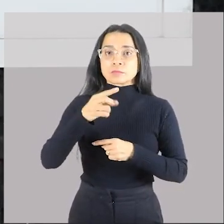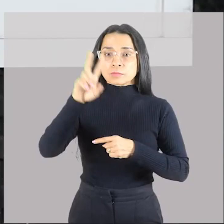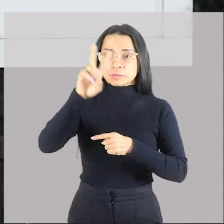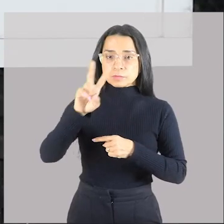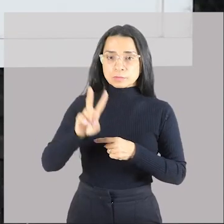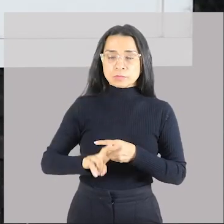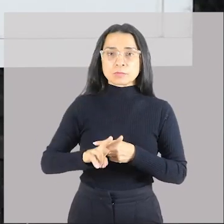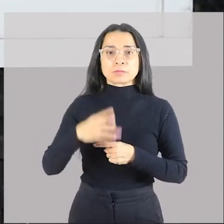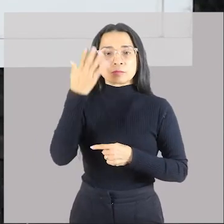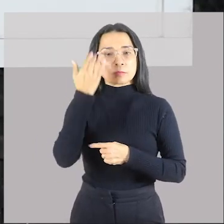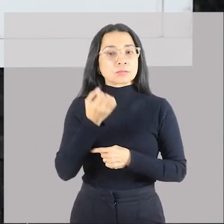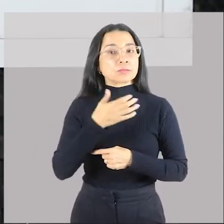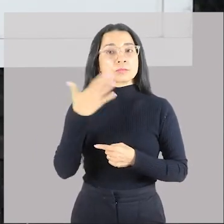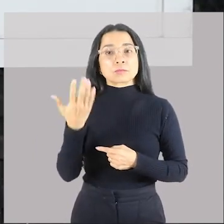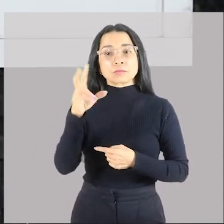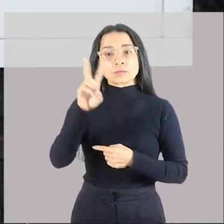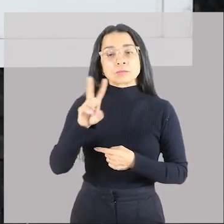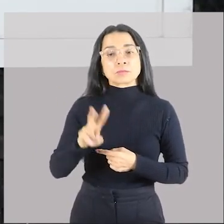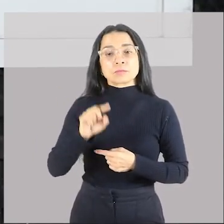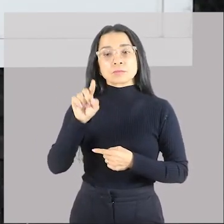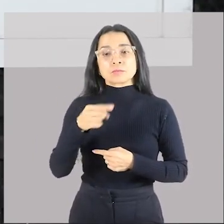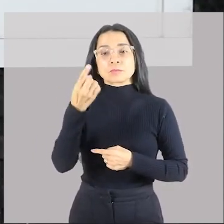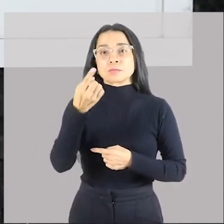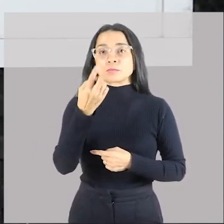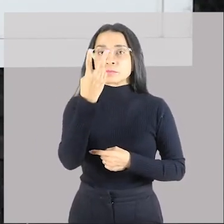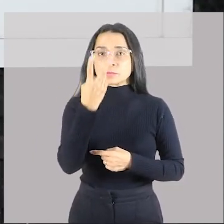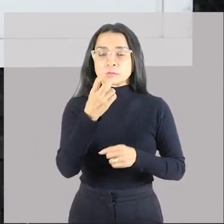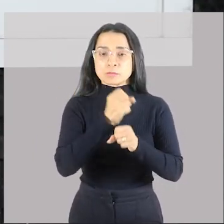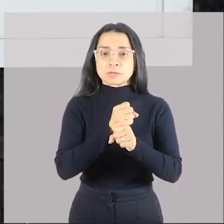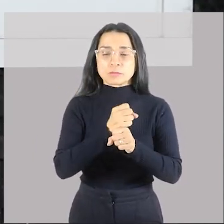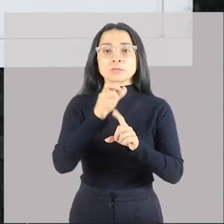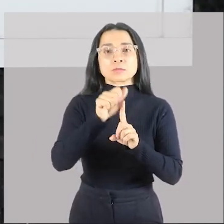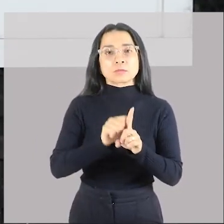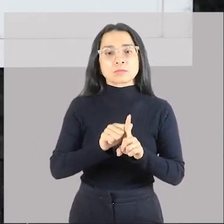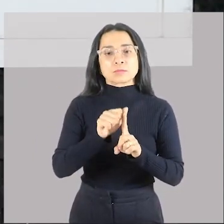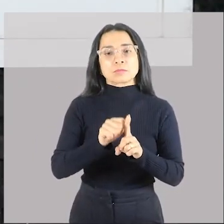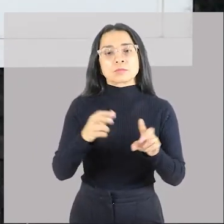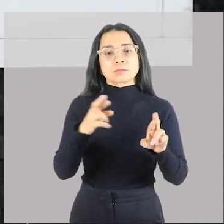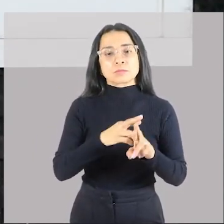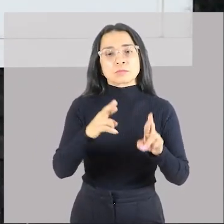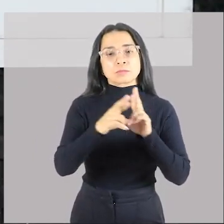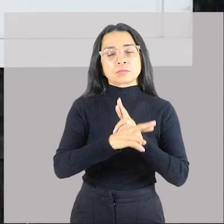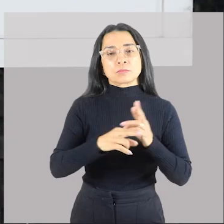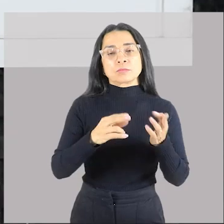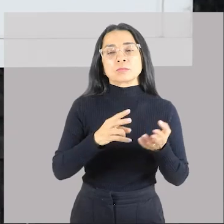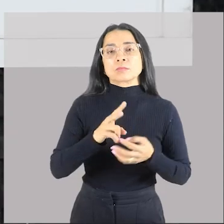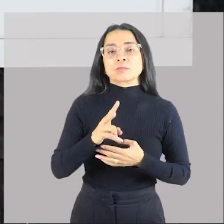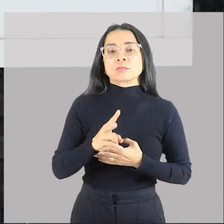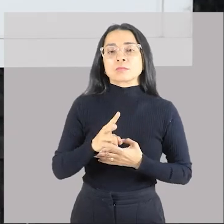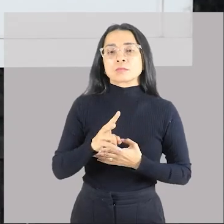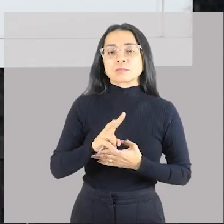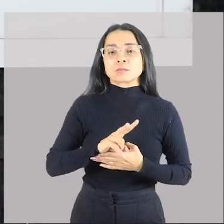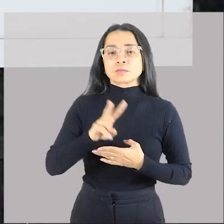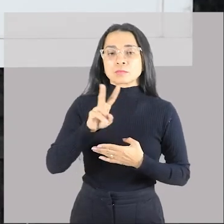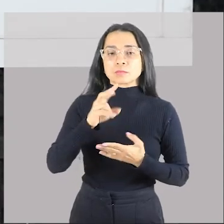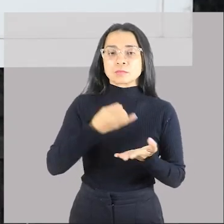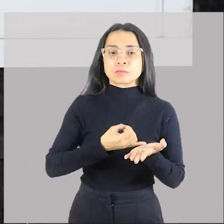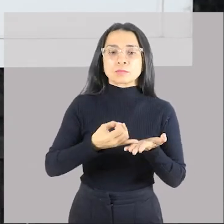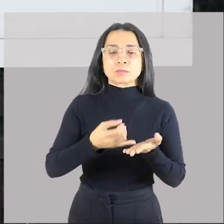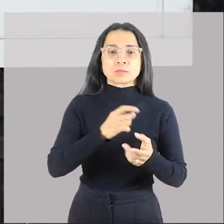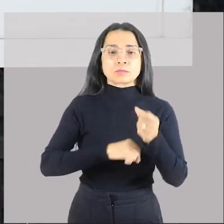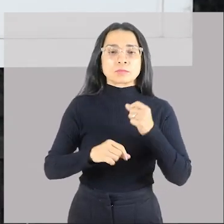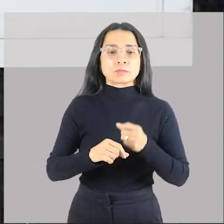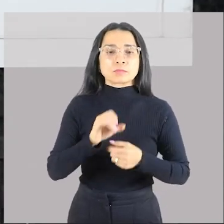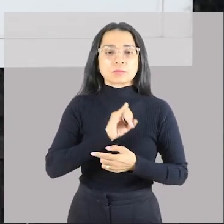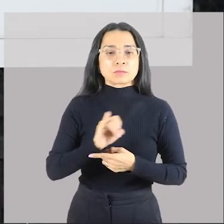essa desvalorização depois de 2 meses em relação a esse valor inicial. Ora, se a função